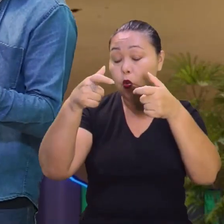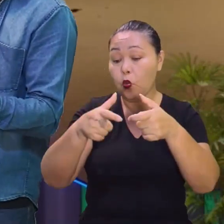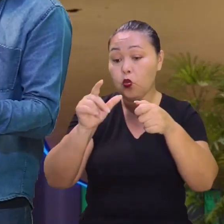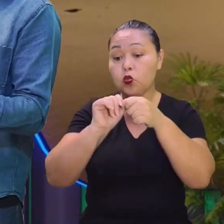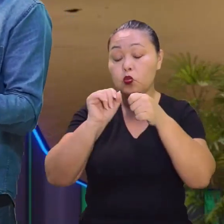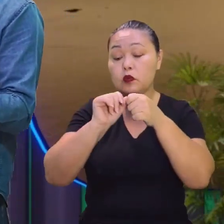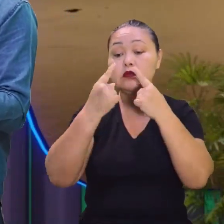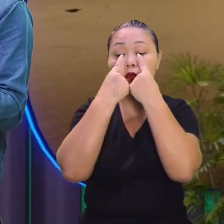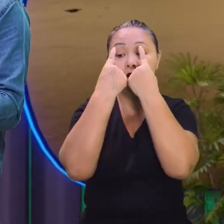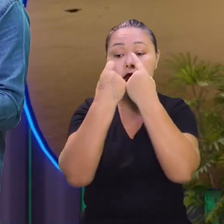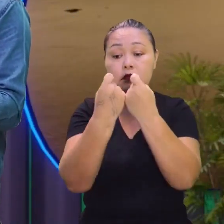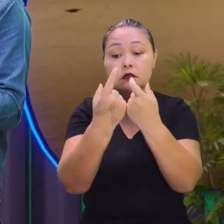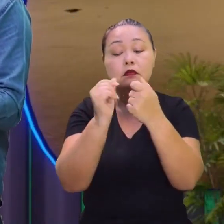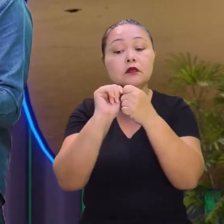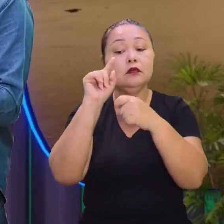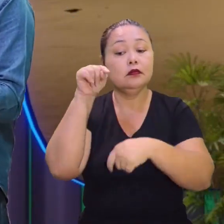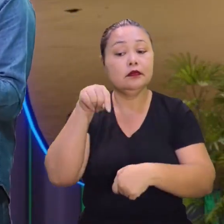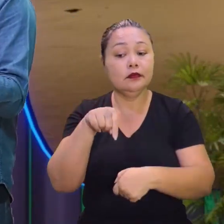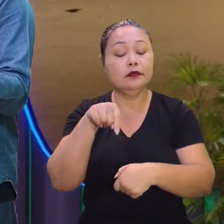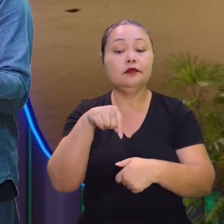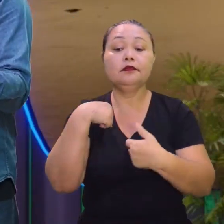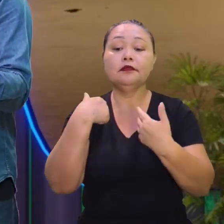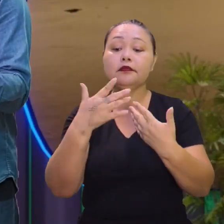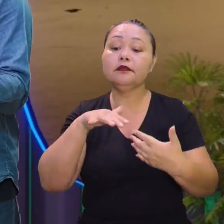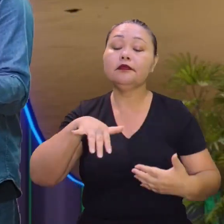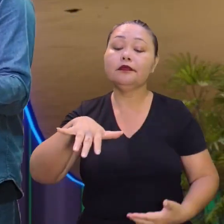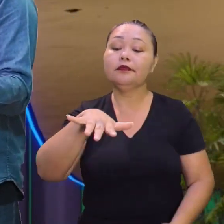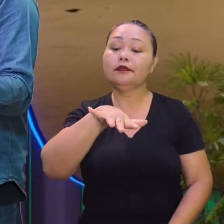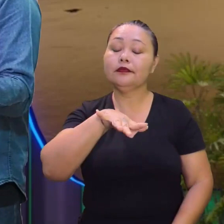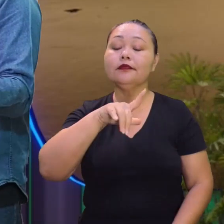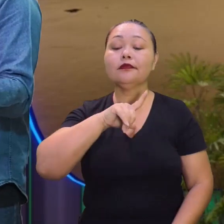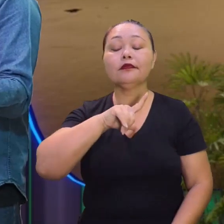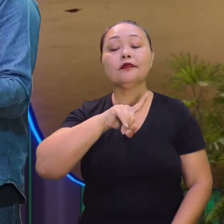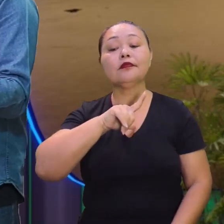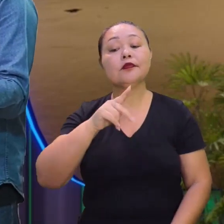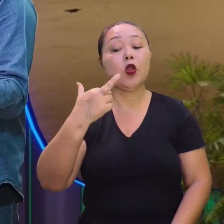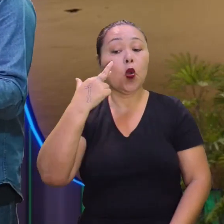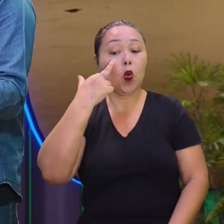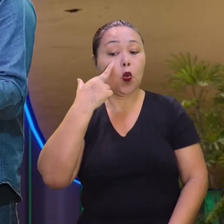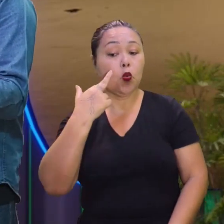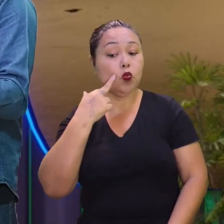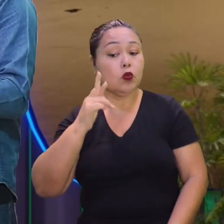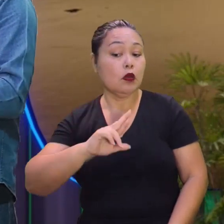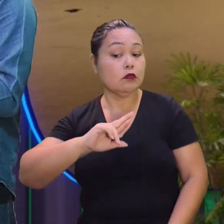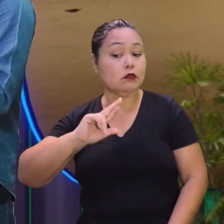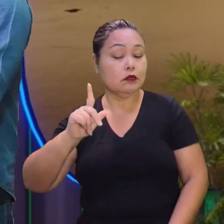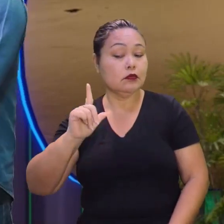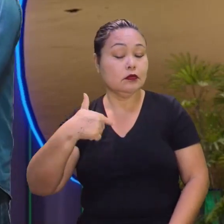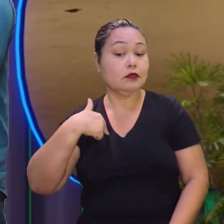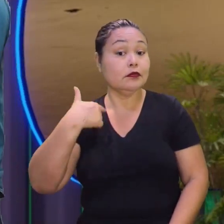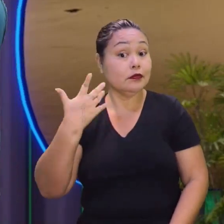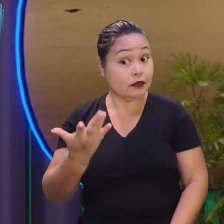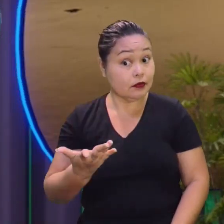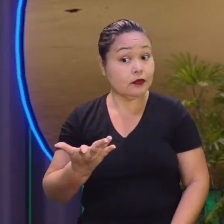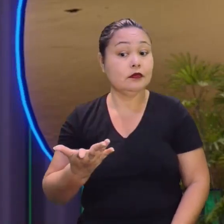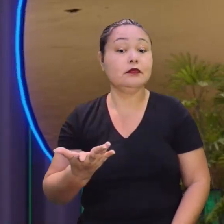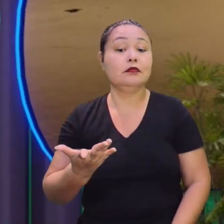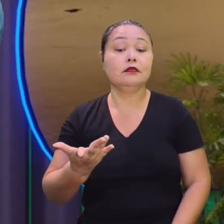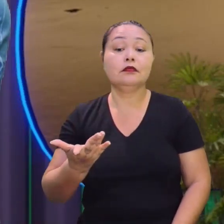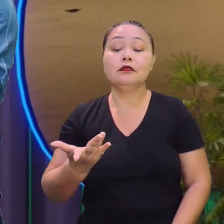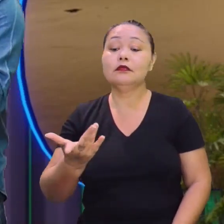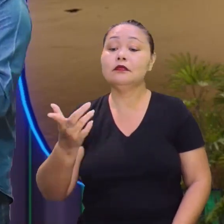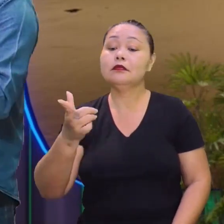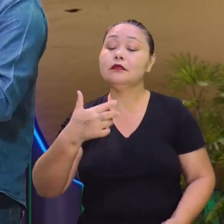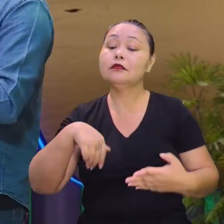a economia de uma região. Muito bem. Obviamente, Rondônia não é diferente disso. Exatamente. Obviamente